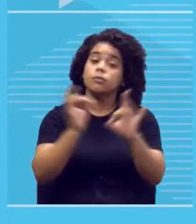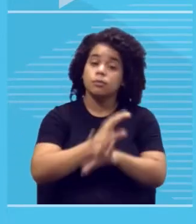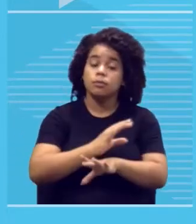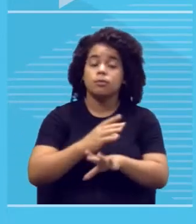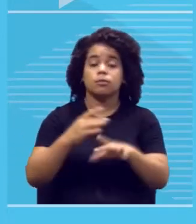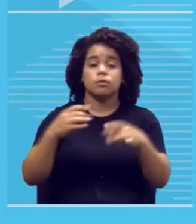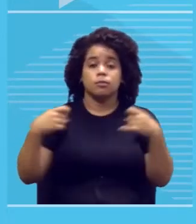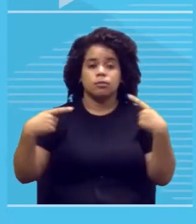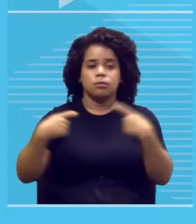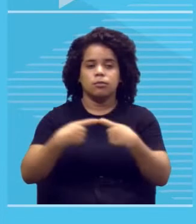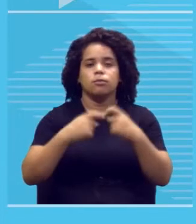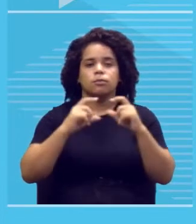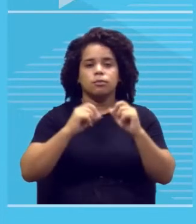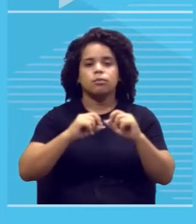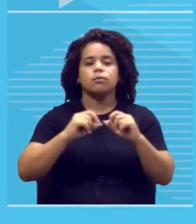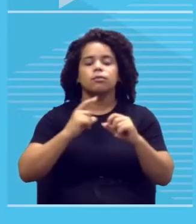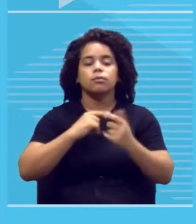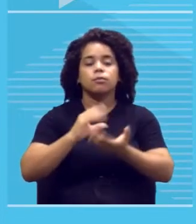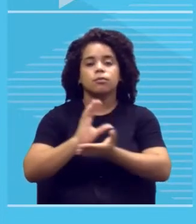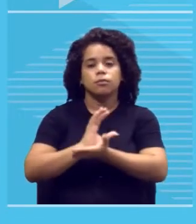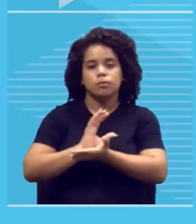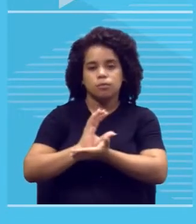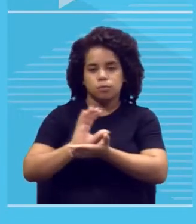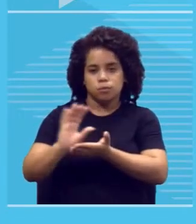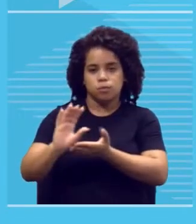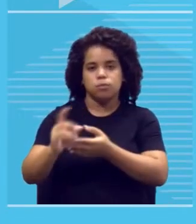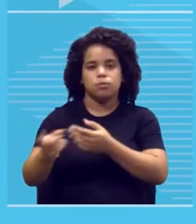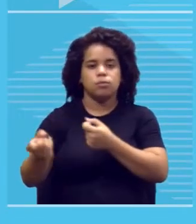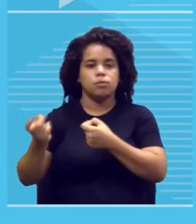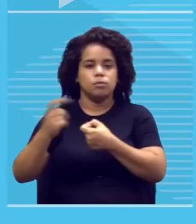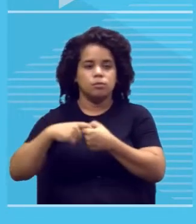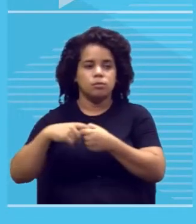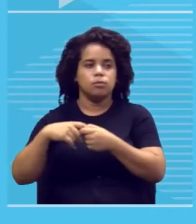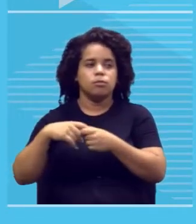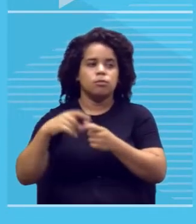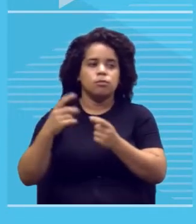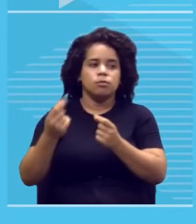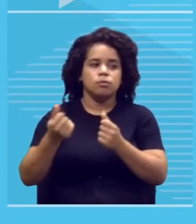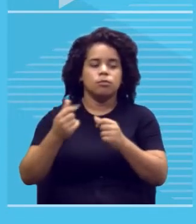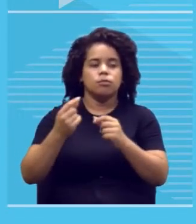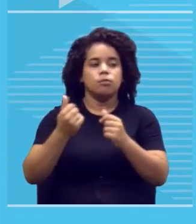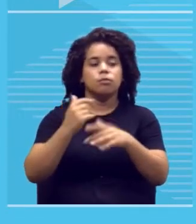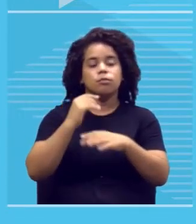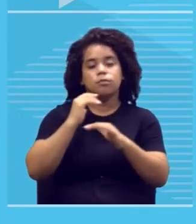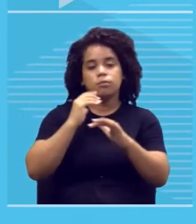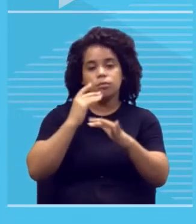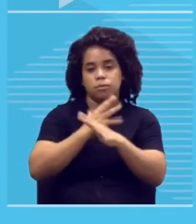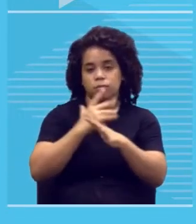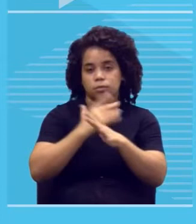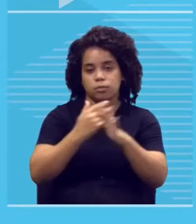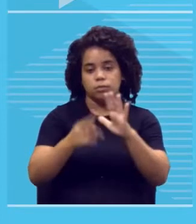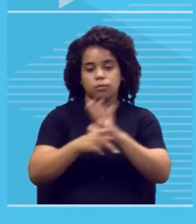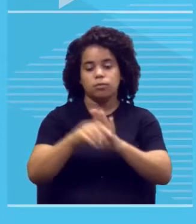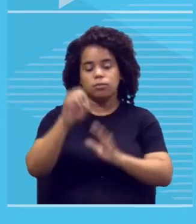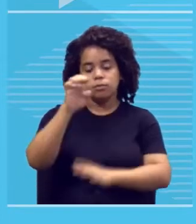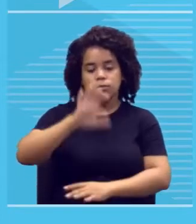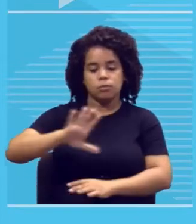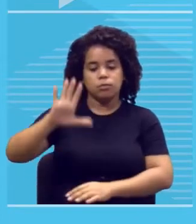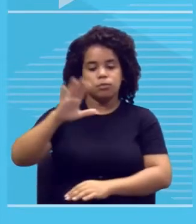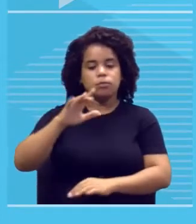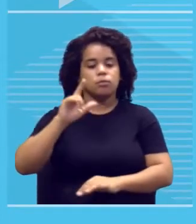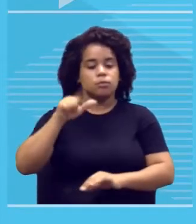ele sim financiaram a reconstrução das cidades europeias e foi aí que eles